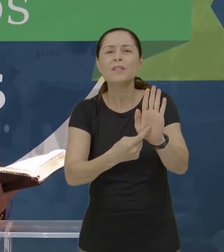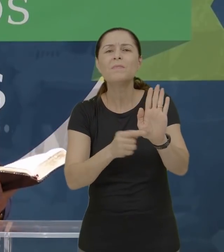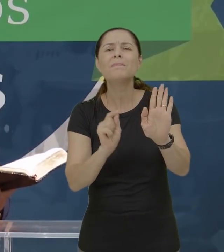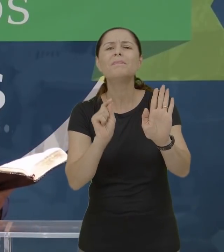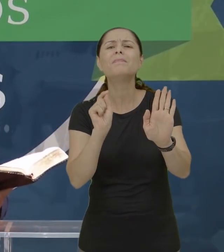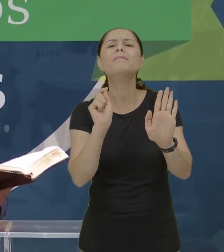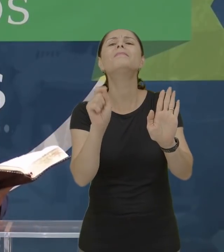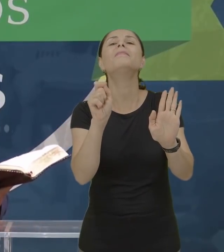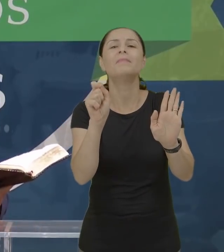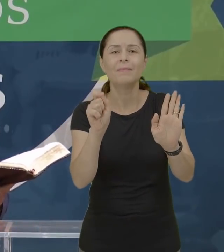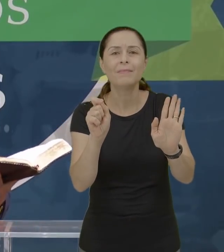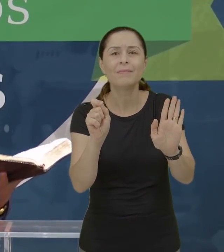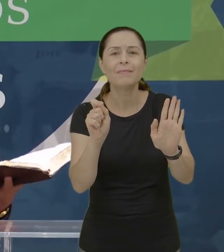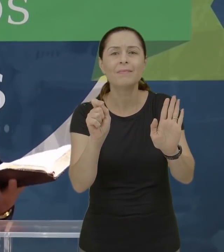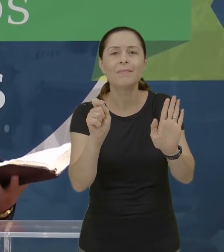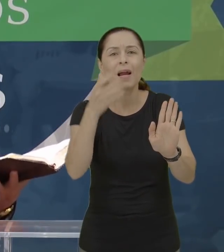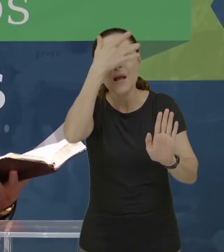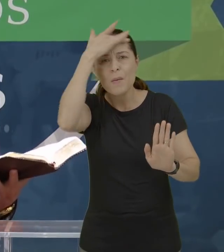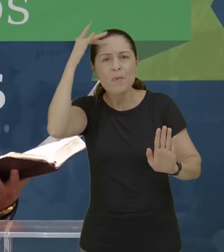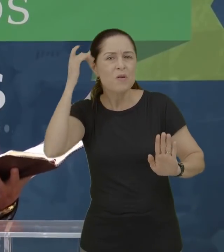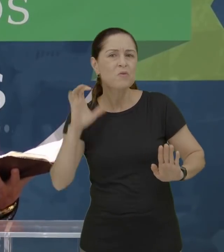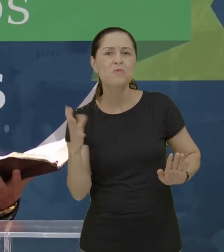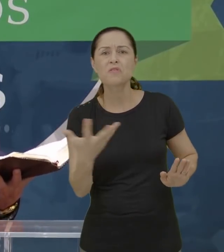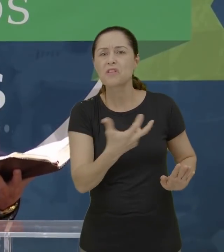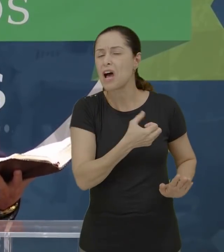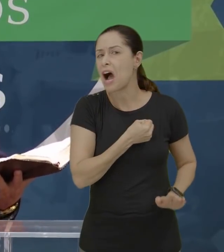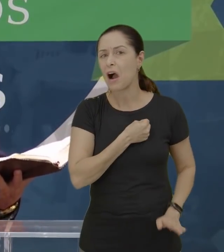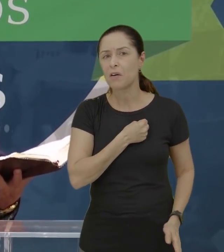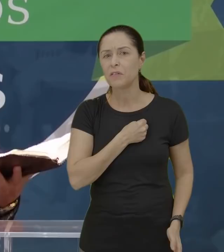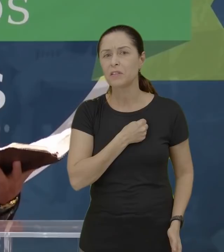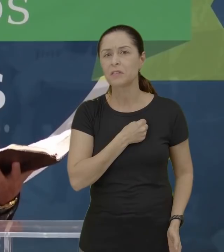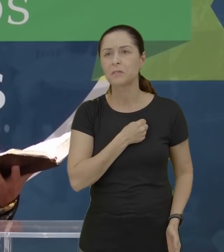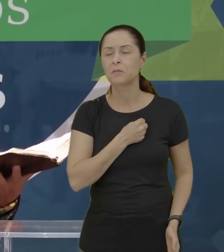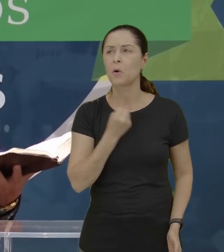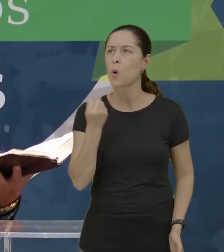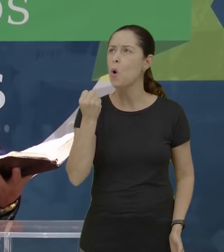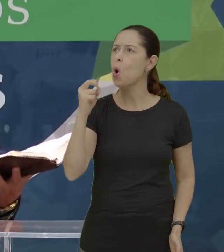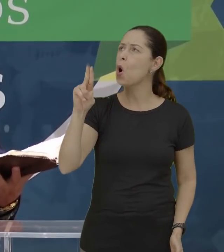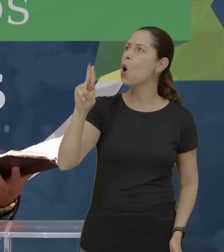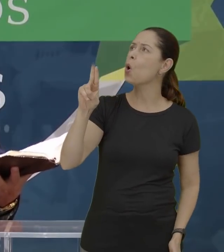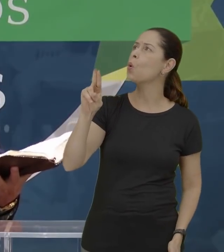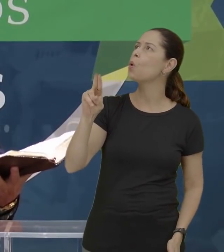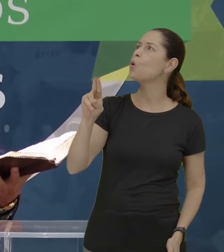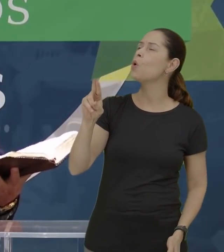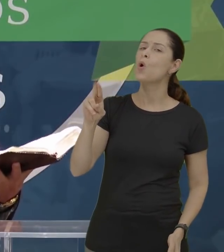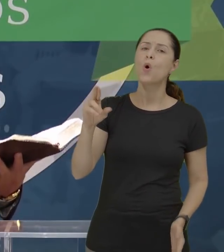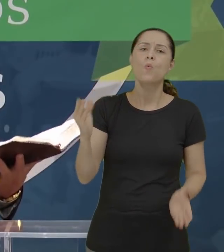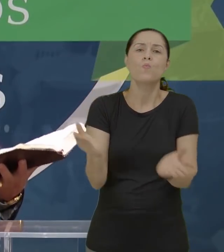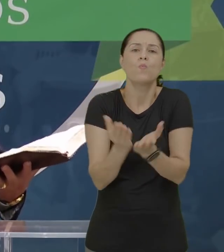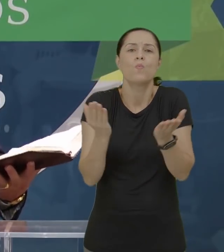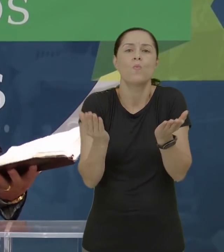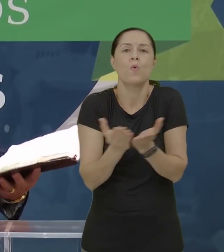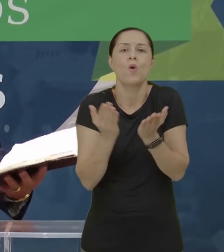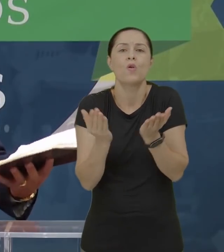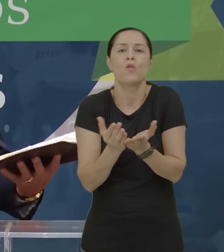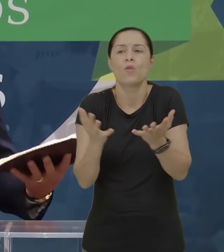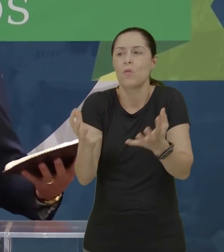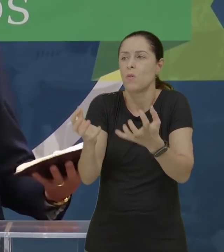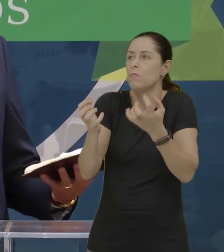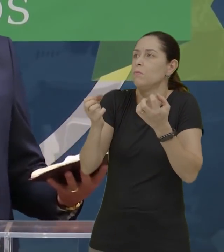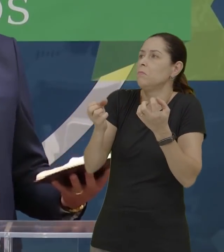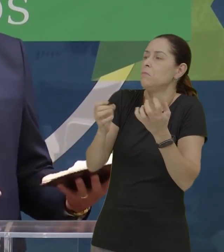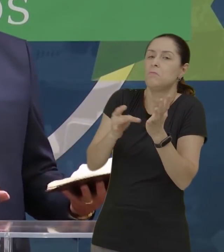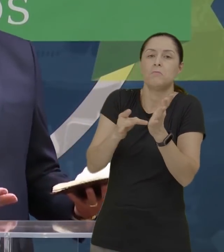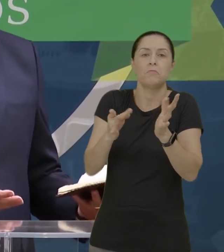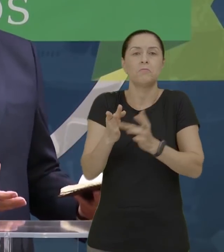recuperados. É de pessoas salvas? É de crentes lavados no sangue do